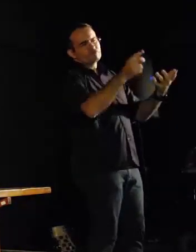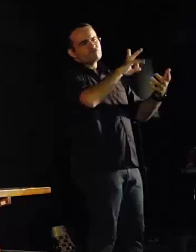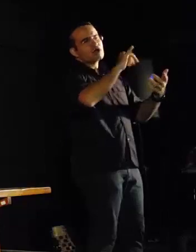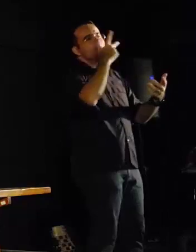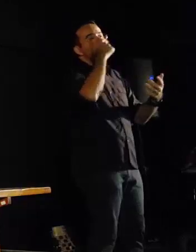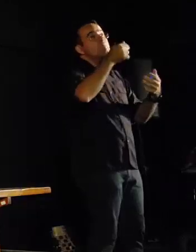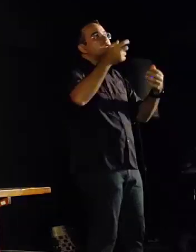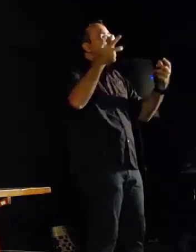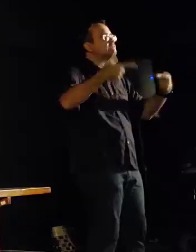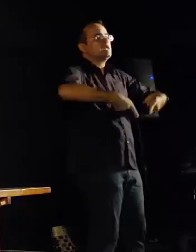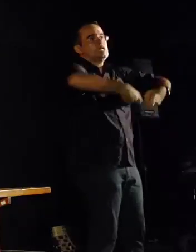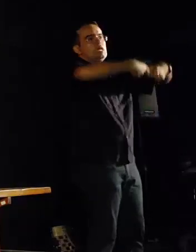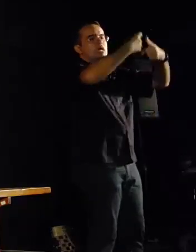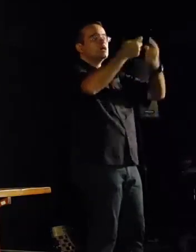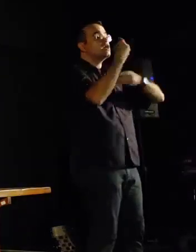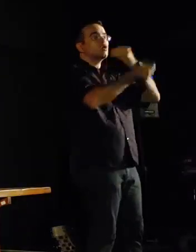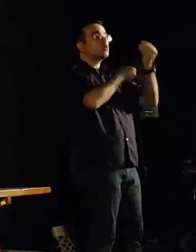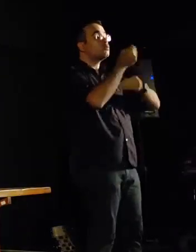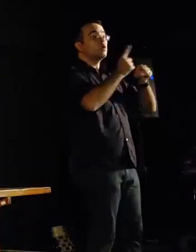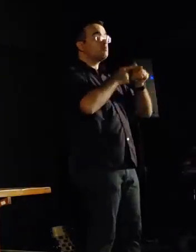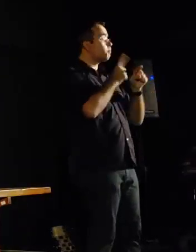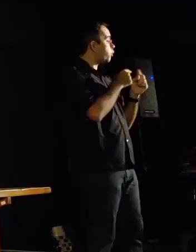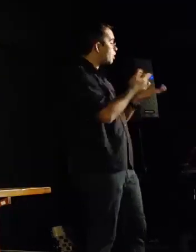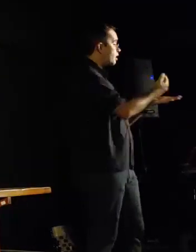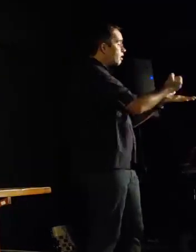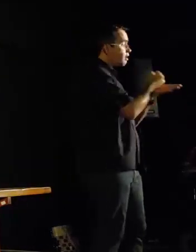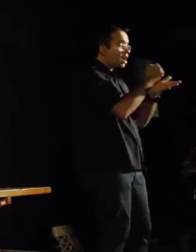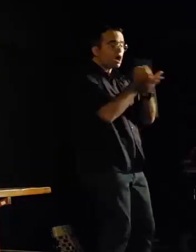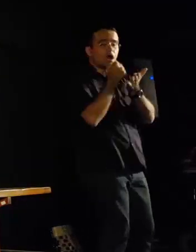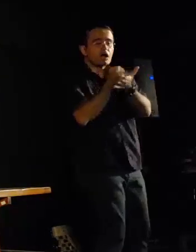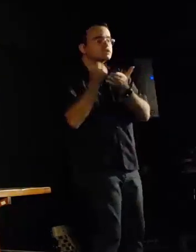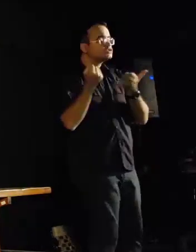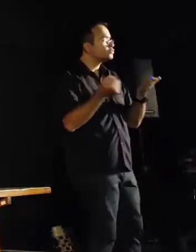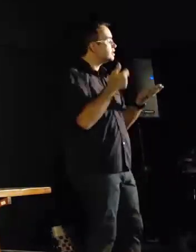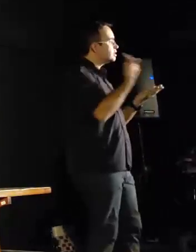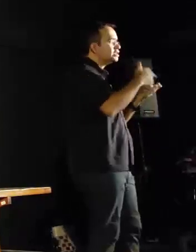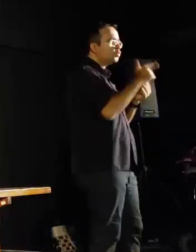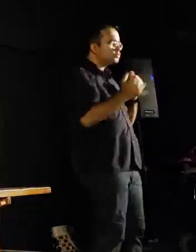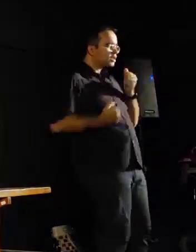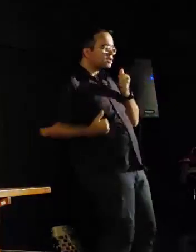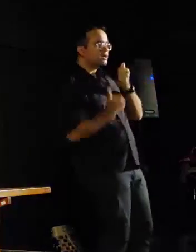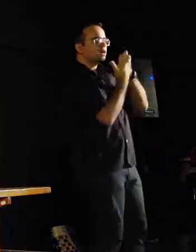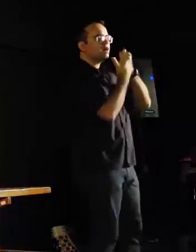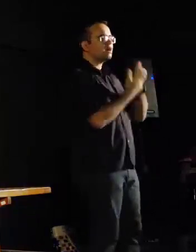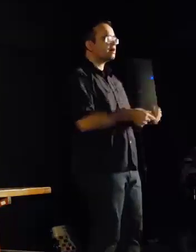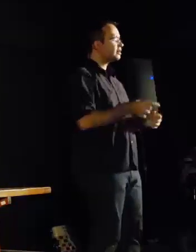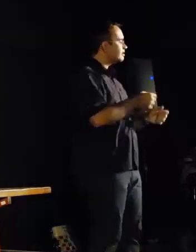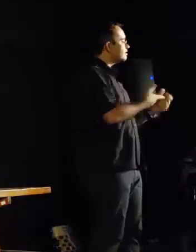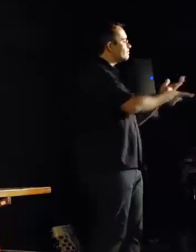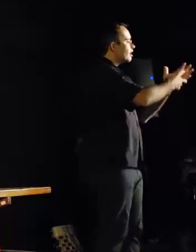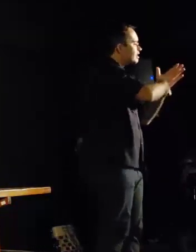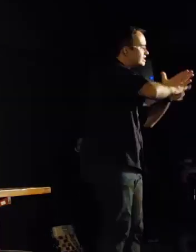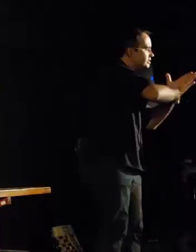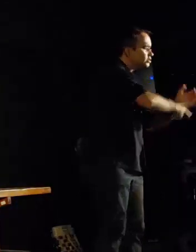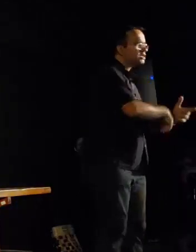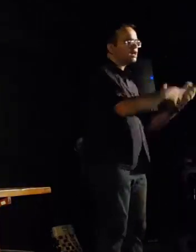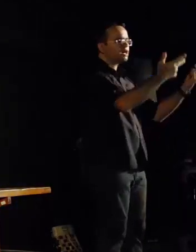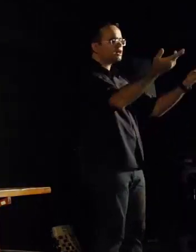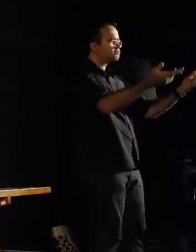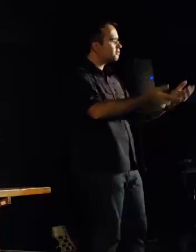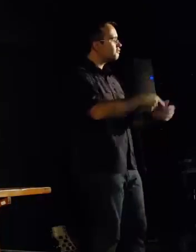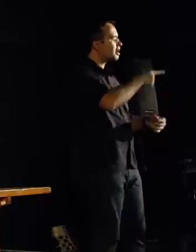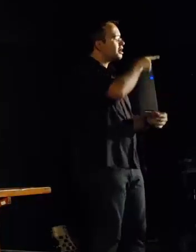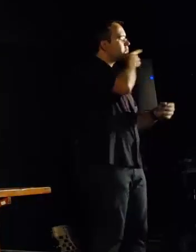instrumentos conhecidos parecem não garantir nada, e quando querem que acreditamos que, de fato, esses instrumentos já não valem mais o nosso investimento